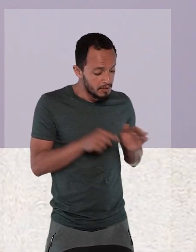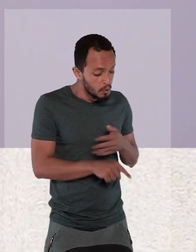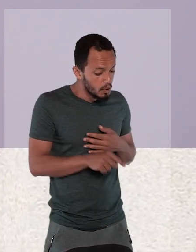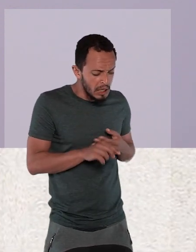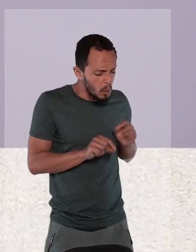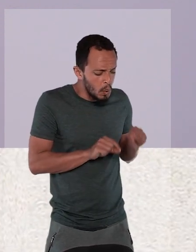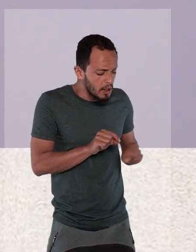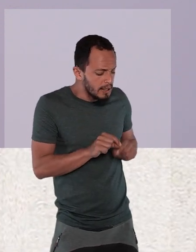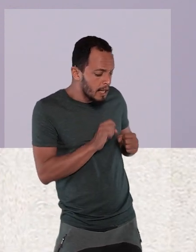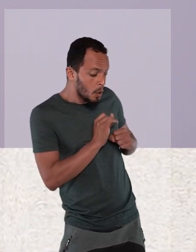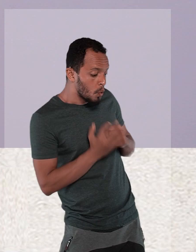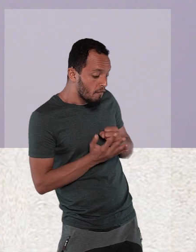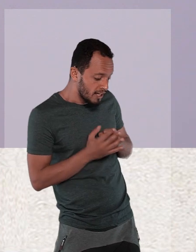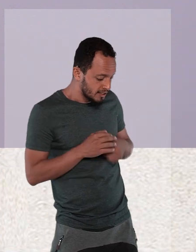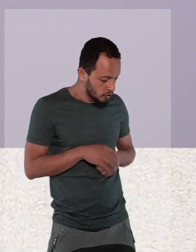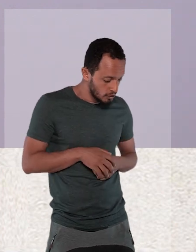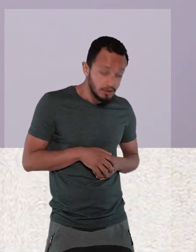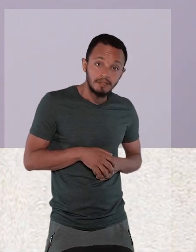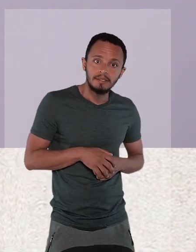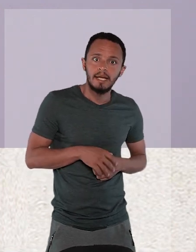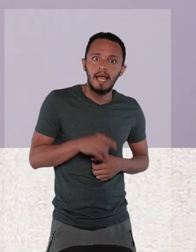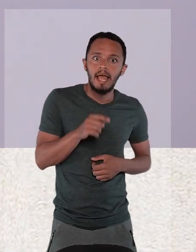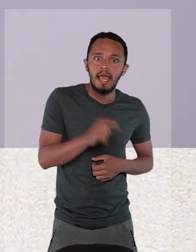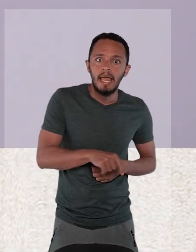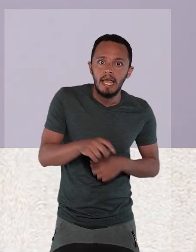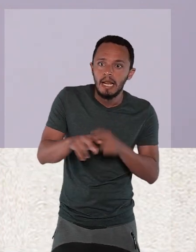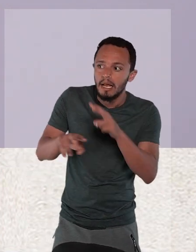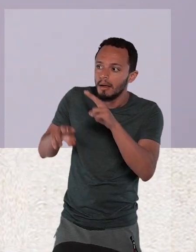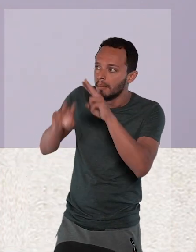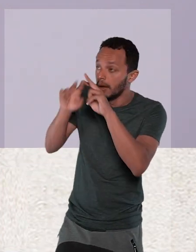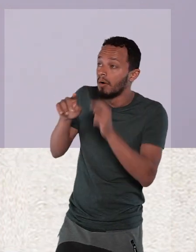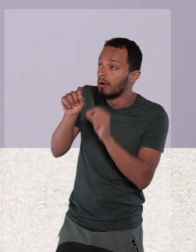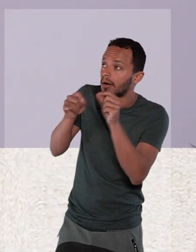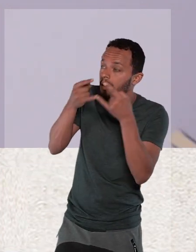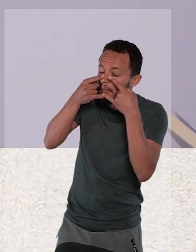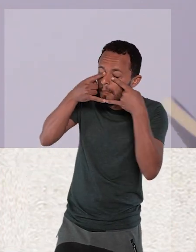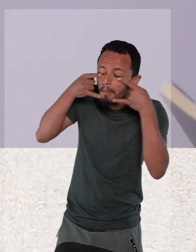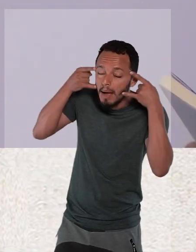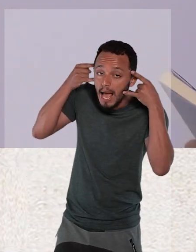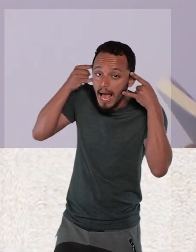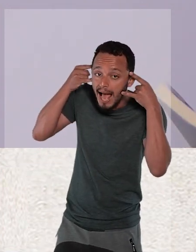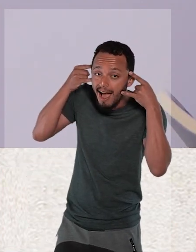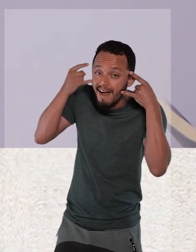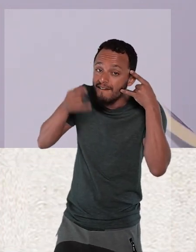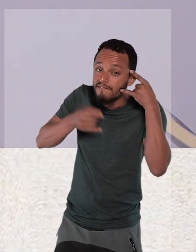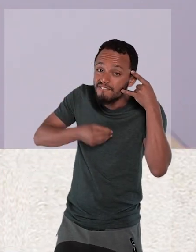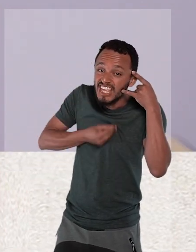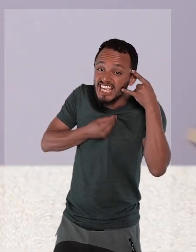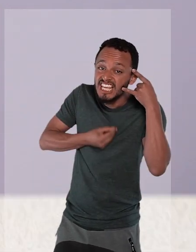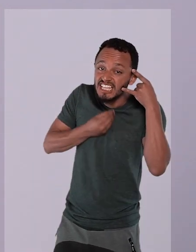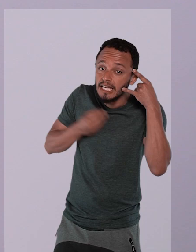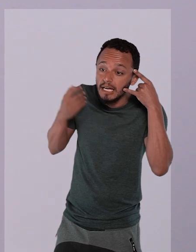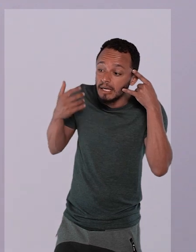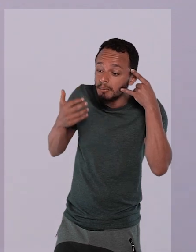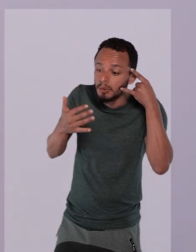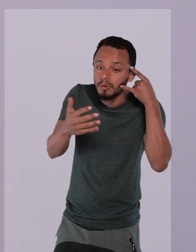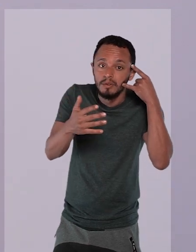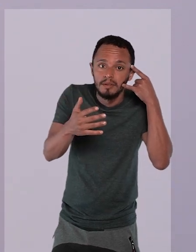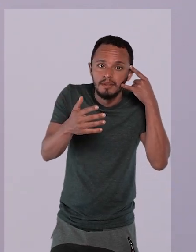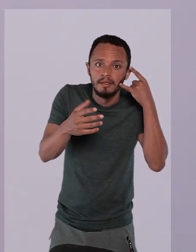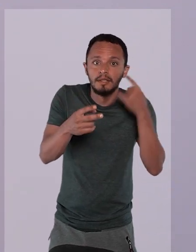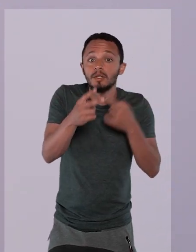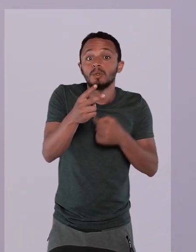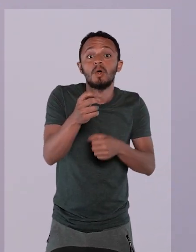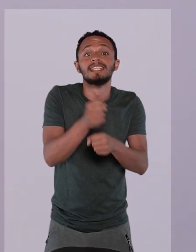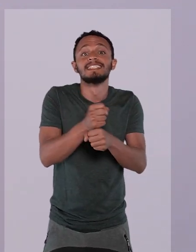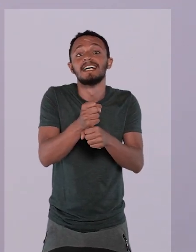criança de 5 anos. Ela passou metade da vida de máscara. Né? Porque a gente começa a botar máscara em crianças acima de